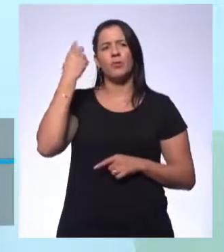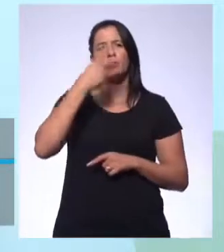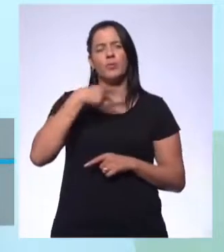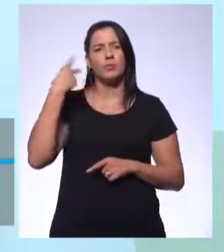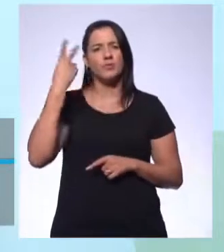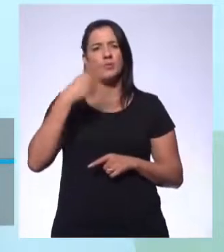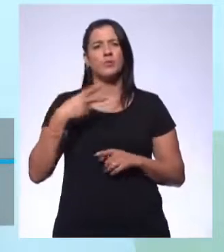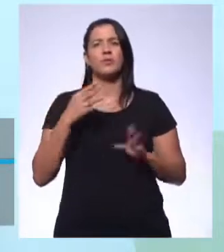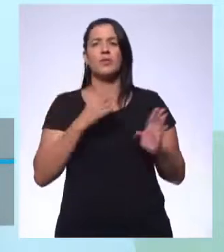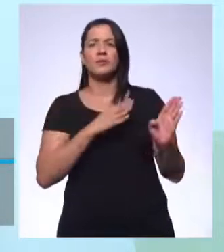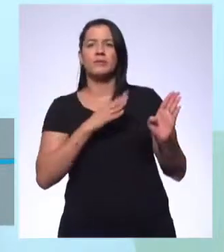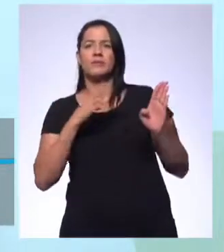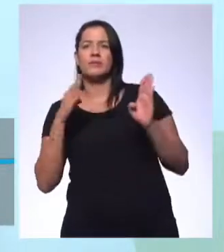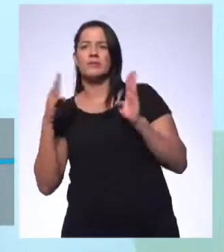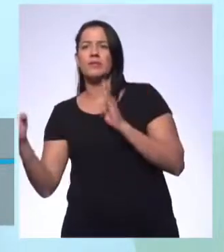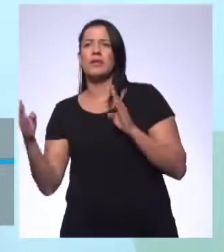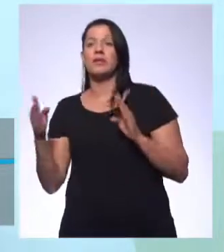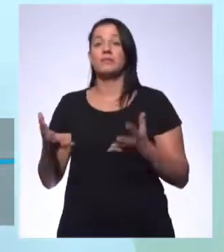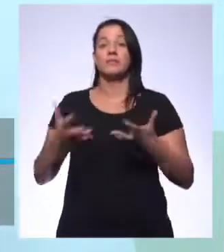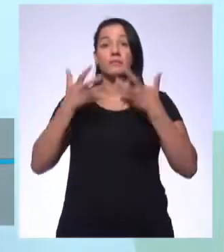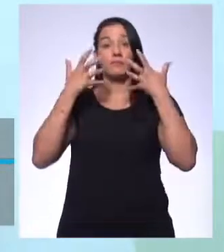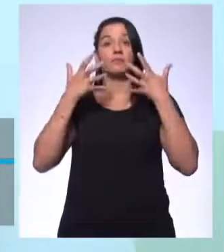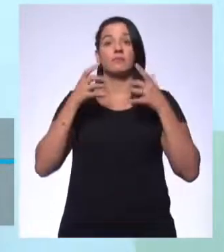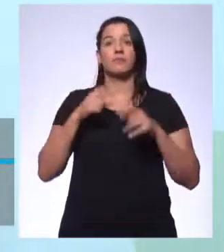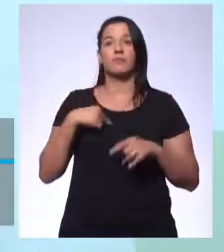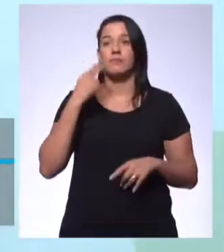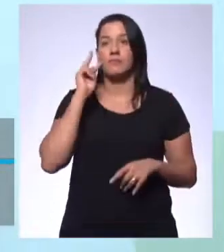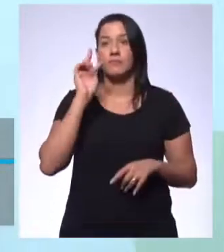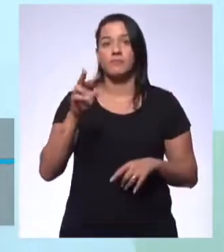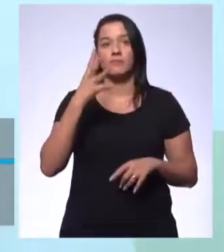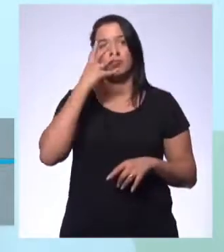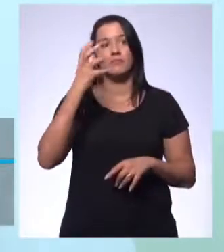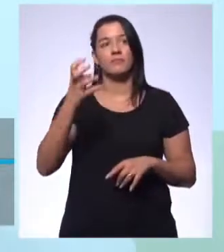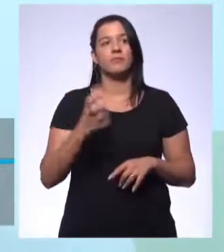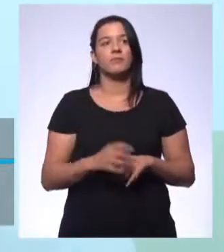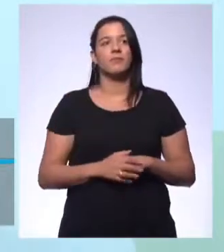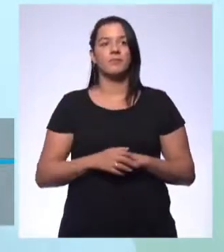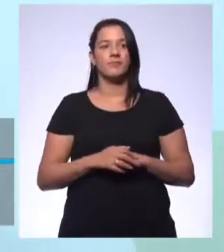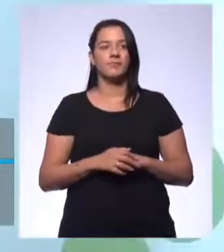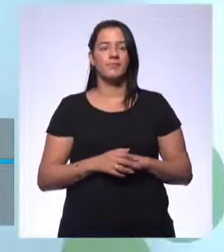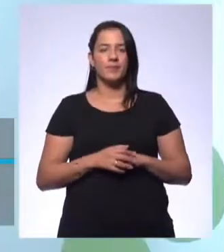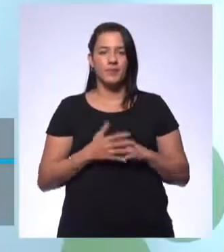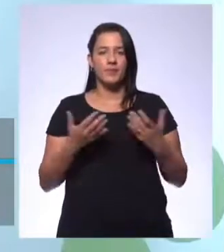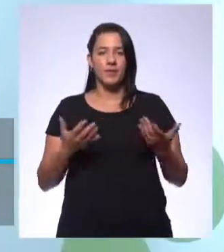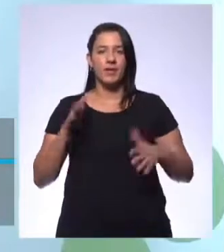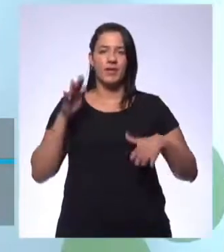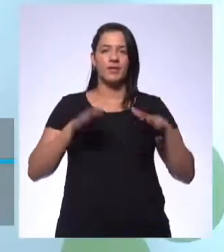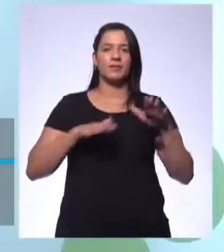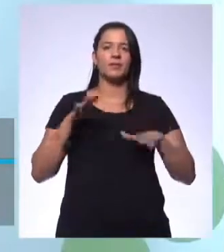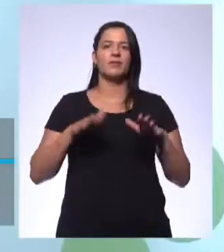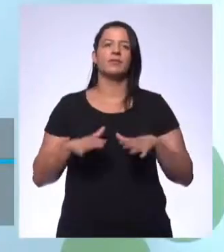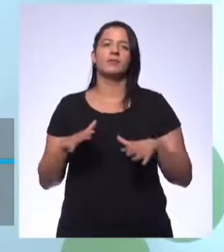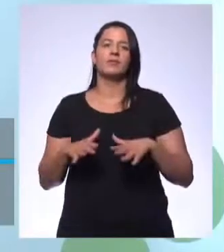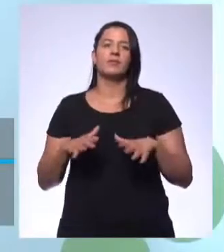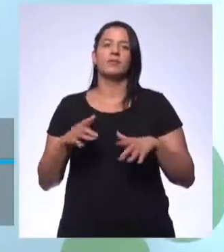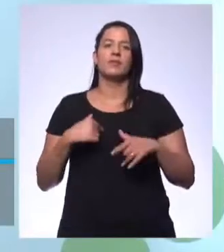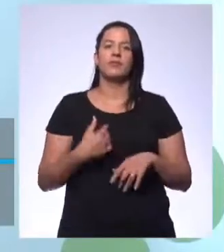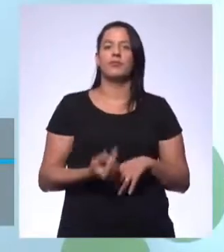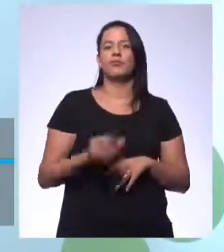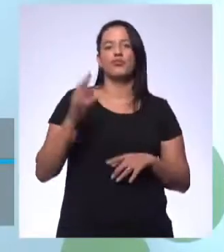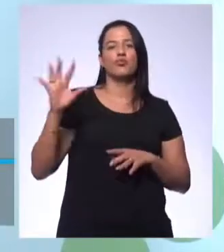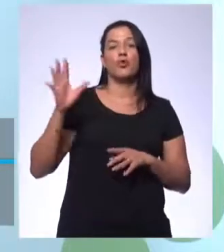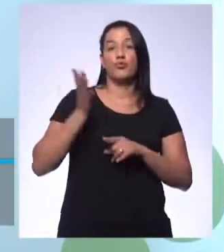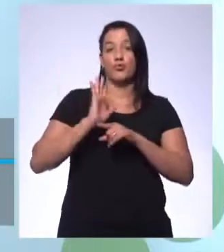conseguir manter, às vezes não consegue manter a atenção do público como no trailer. Se sustenta, né? Dois minutinhos. Não se sustenta. Todas as cenas legais, coloca lá em dois Pronto. Minutos,